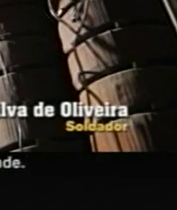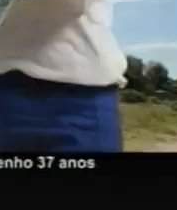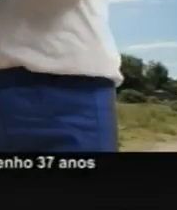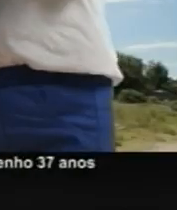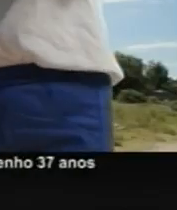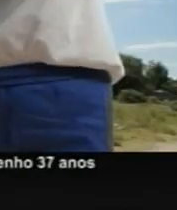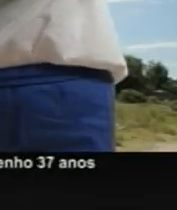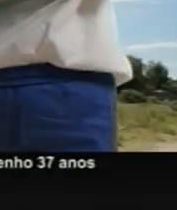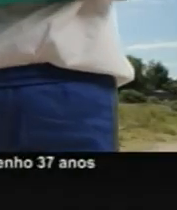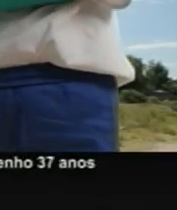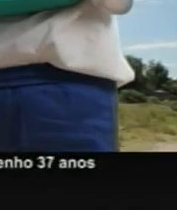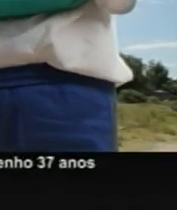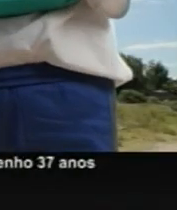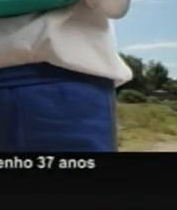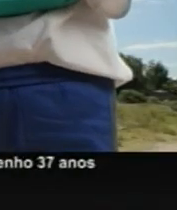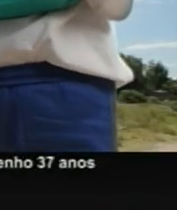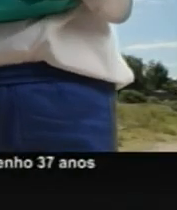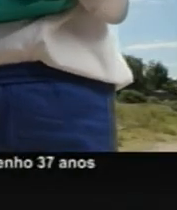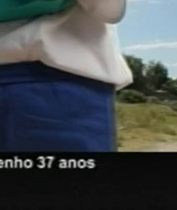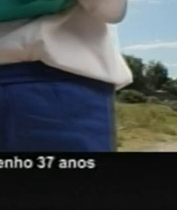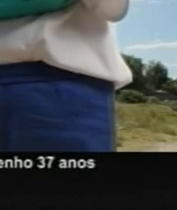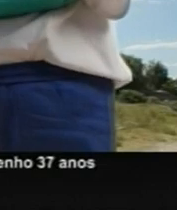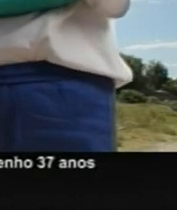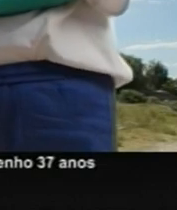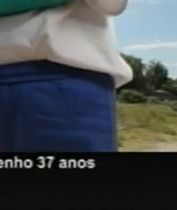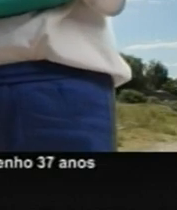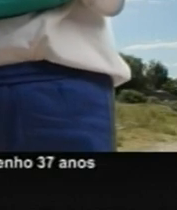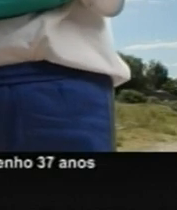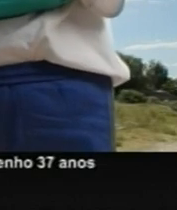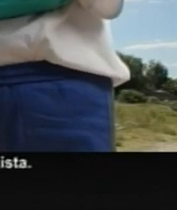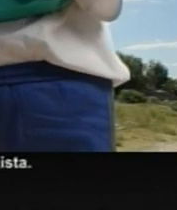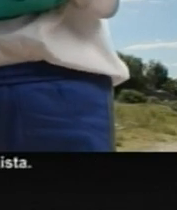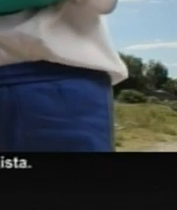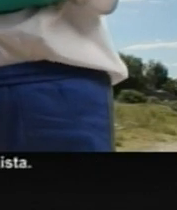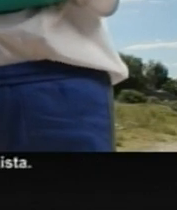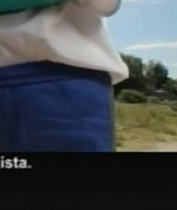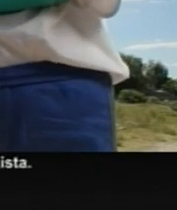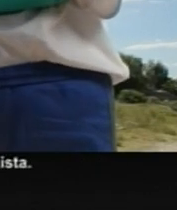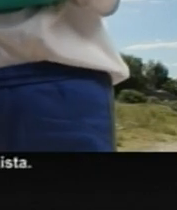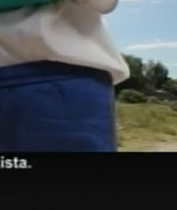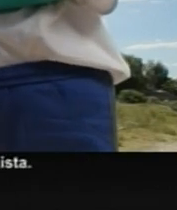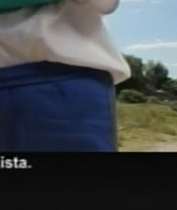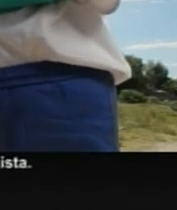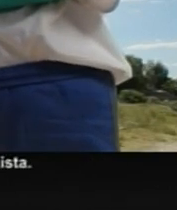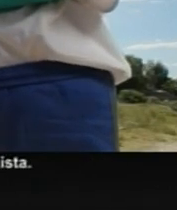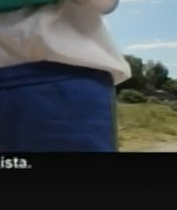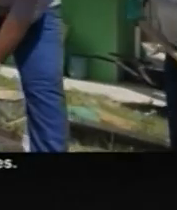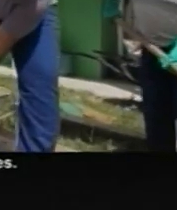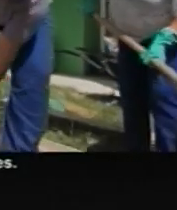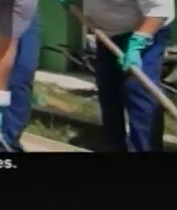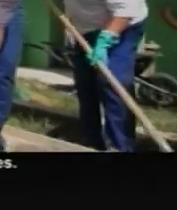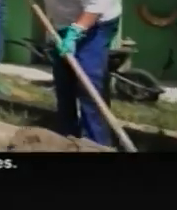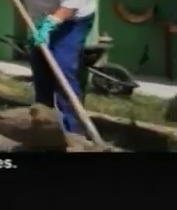Grande. Meu nome é Joana Dark Lopes dos Santos, tenho 37 anos e eu me orgulho de ser pedreira